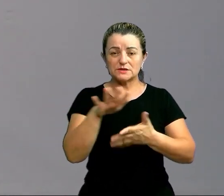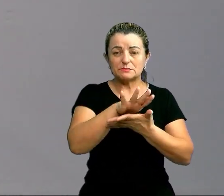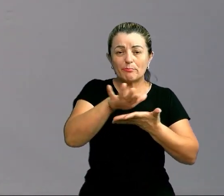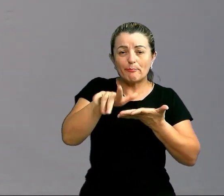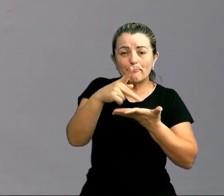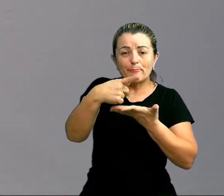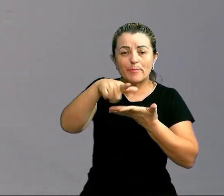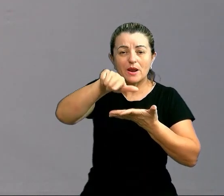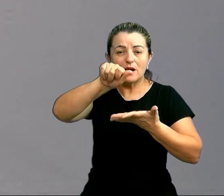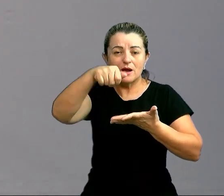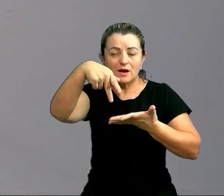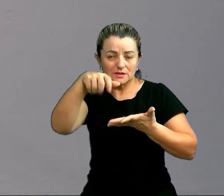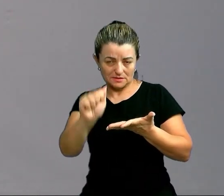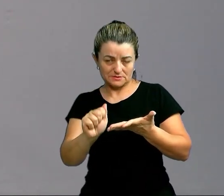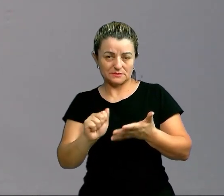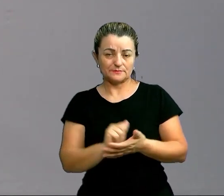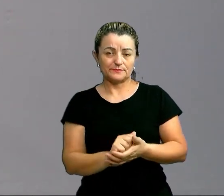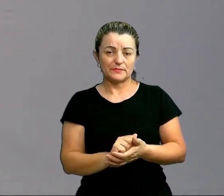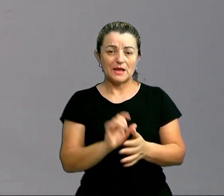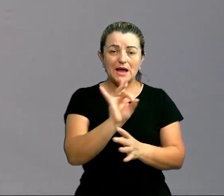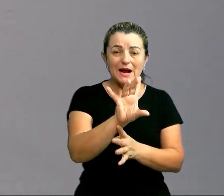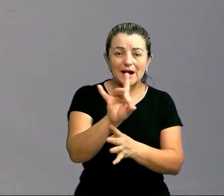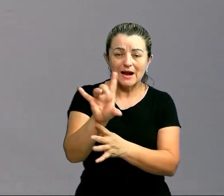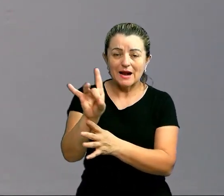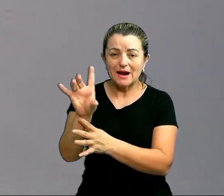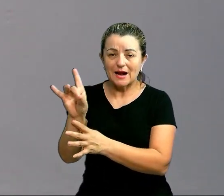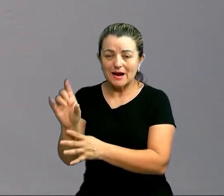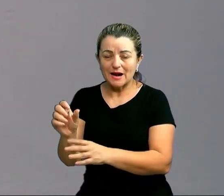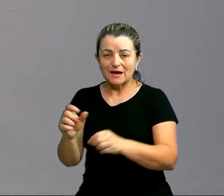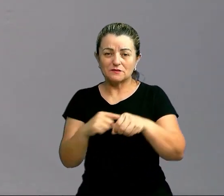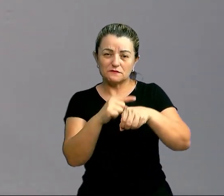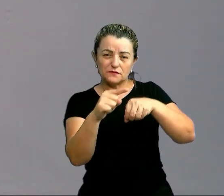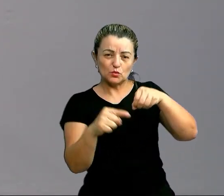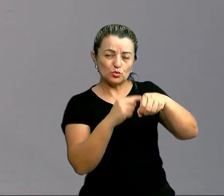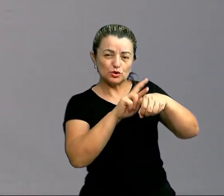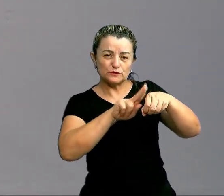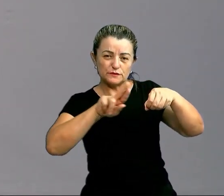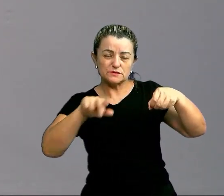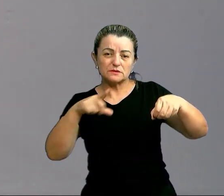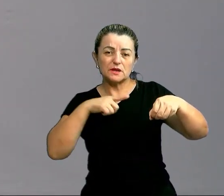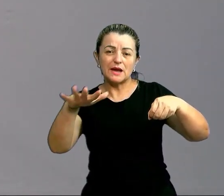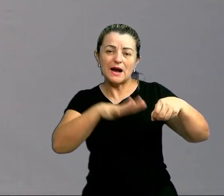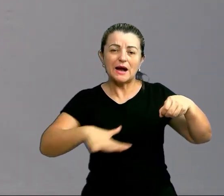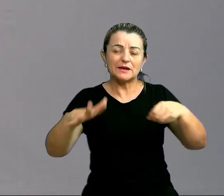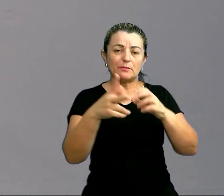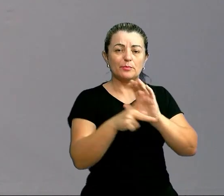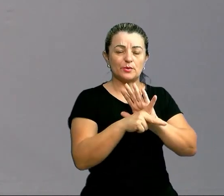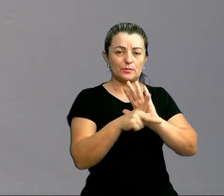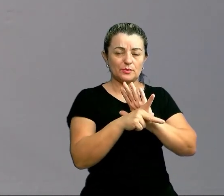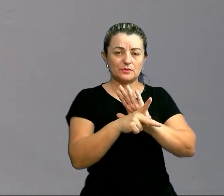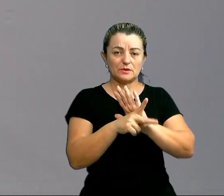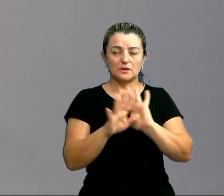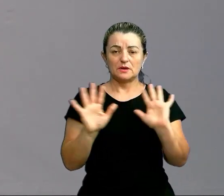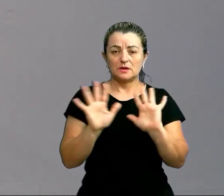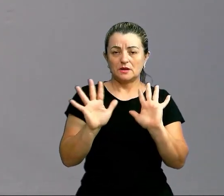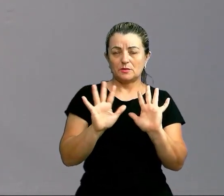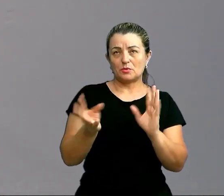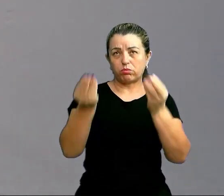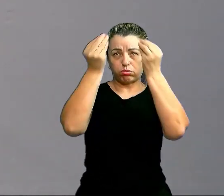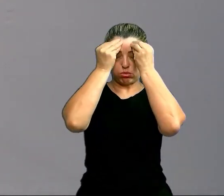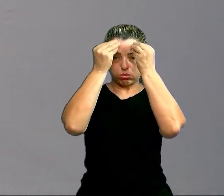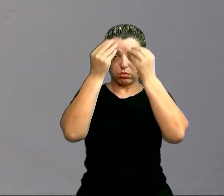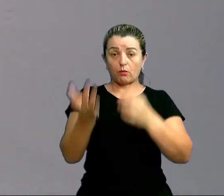de π. Significa o quê? A gente tem que começar a analisar. Falou em geometria, vai falar de área de figuras planas. Se falar em